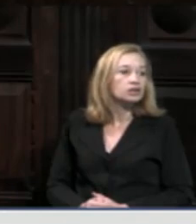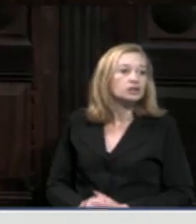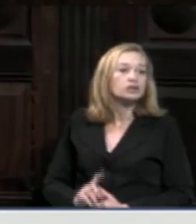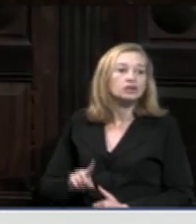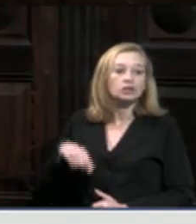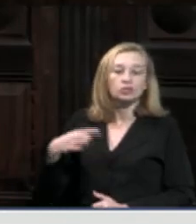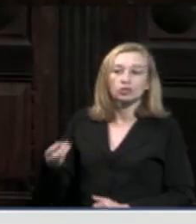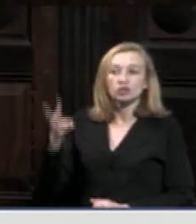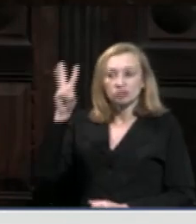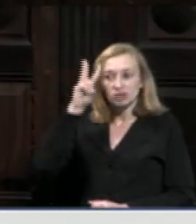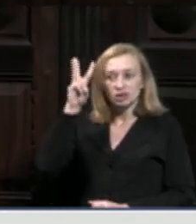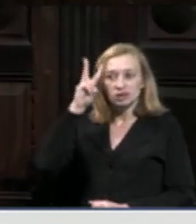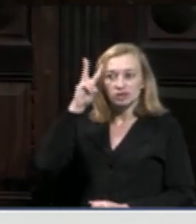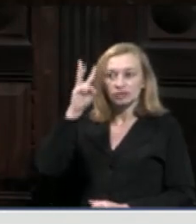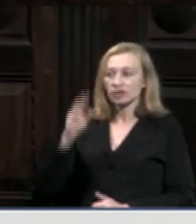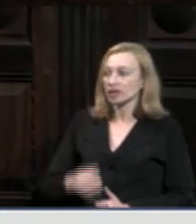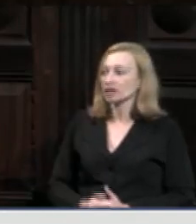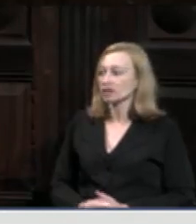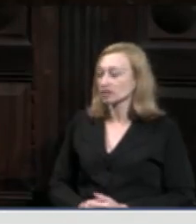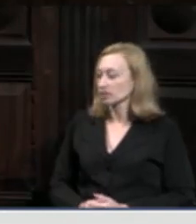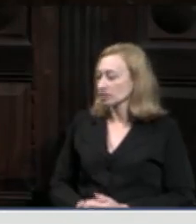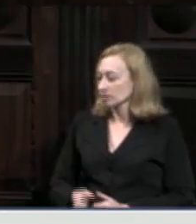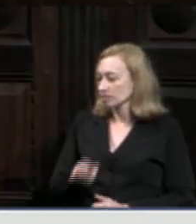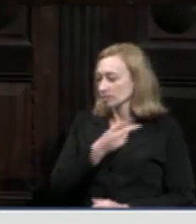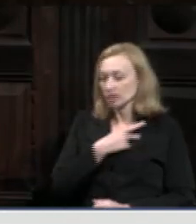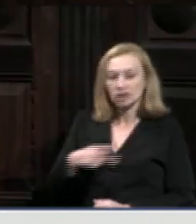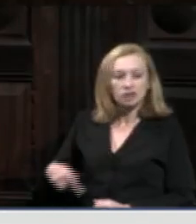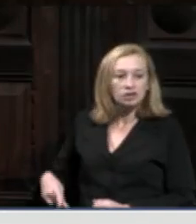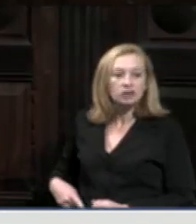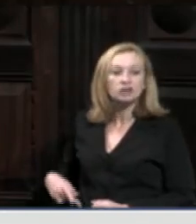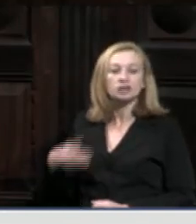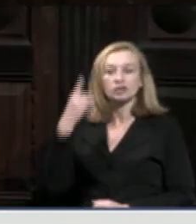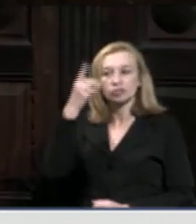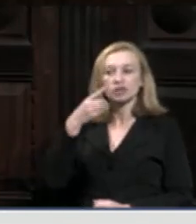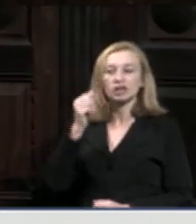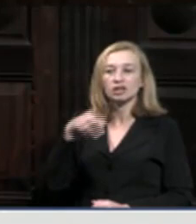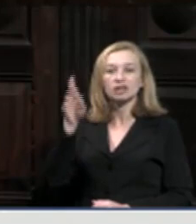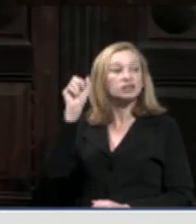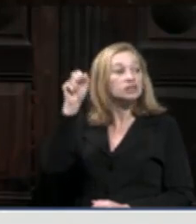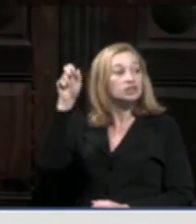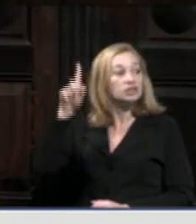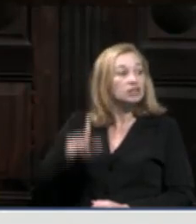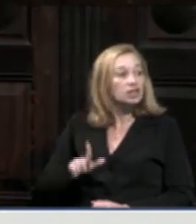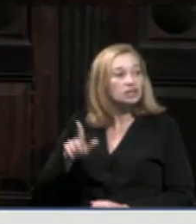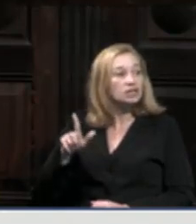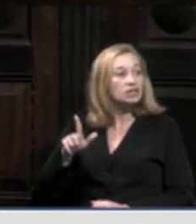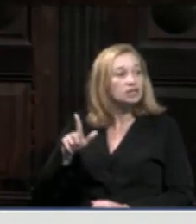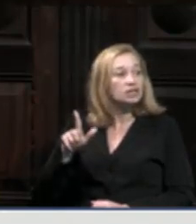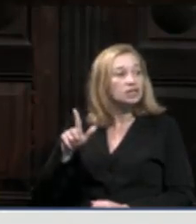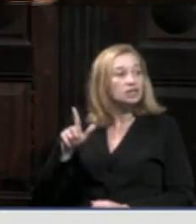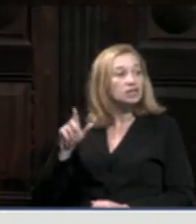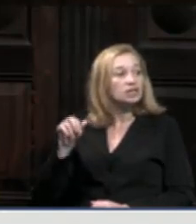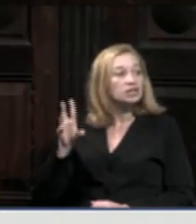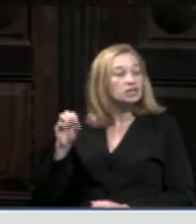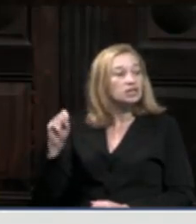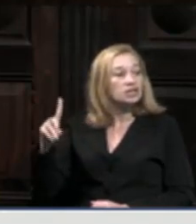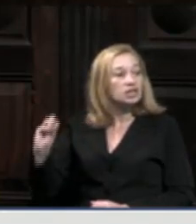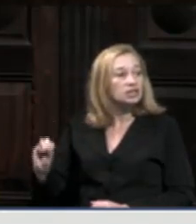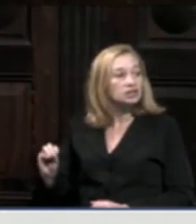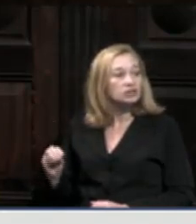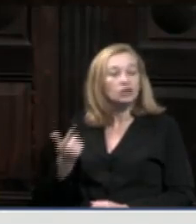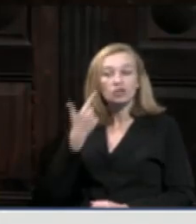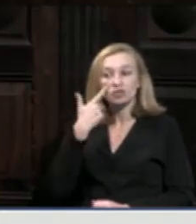terça-feira. Presidente deputado André Siciliano, tendo em vista a